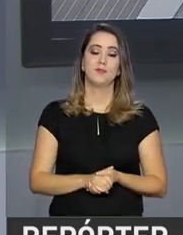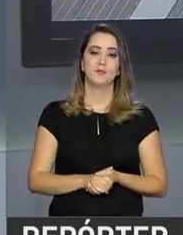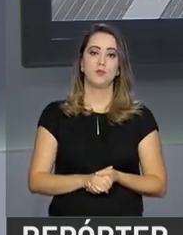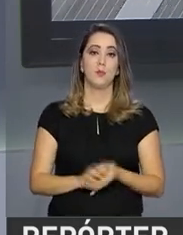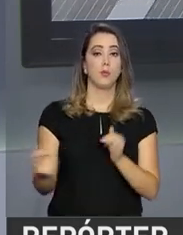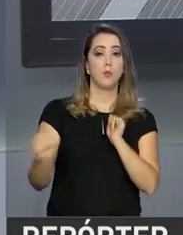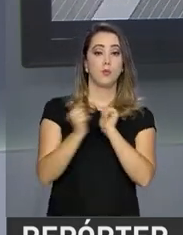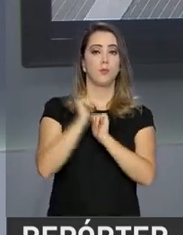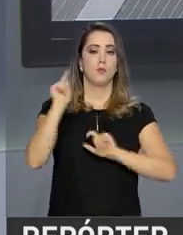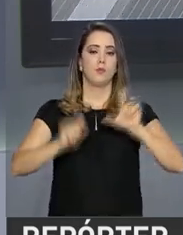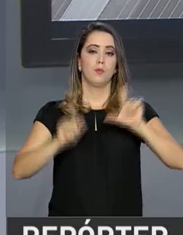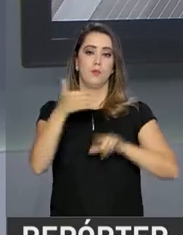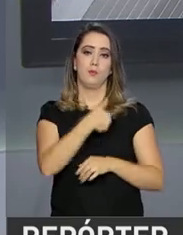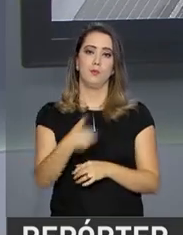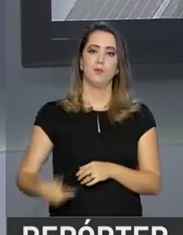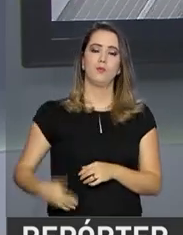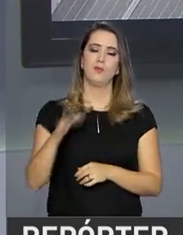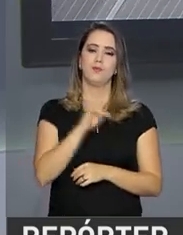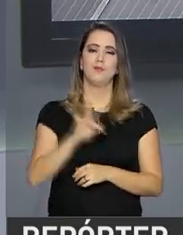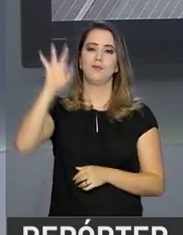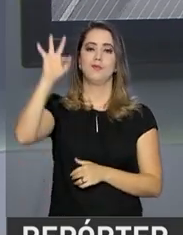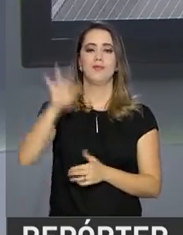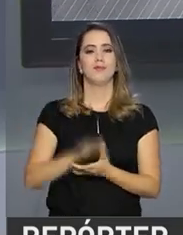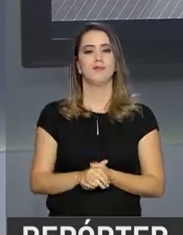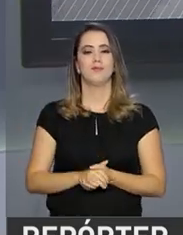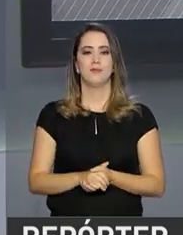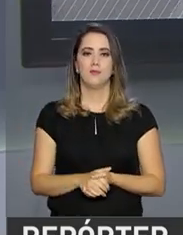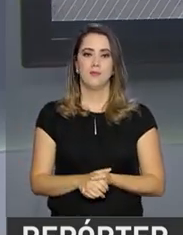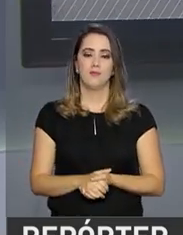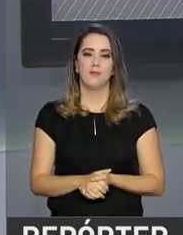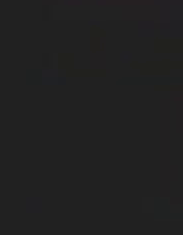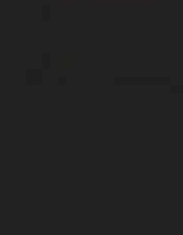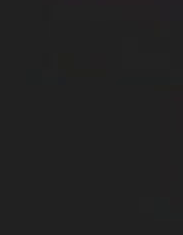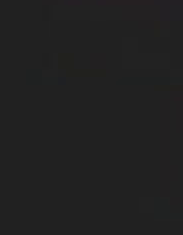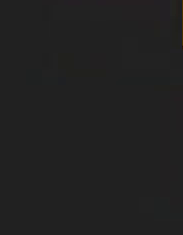continue com a gente a nbr a tv do governo federal